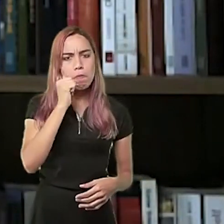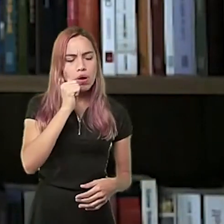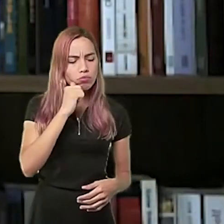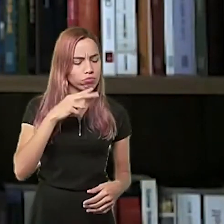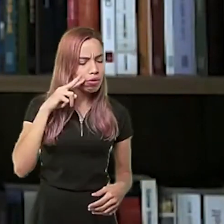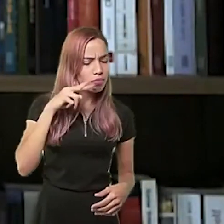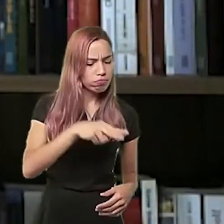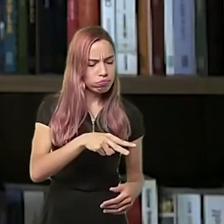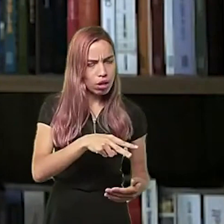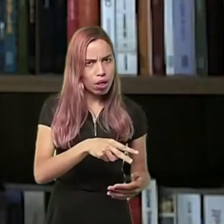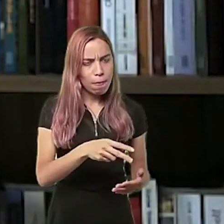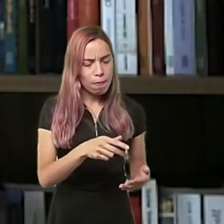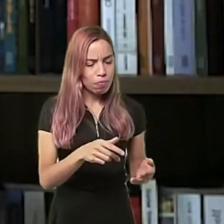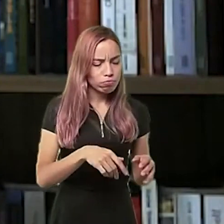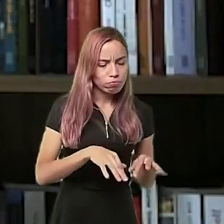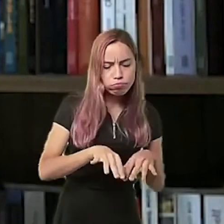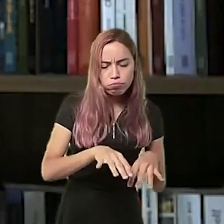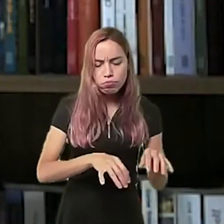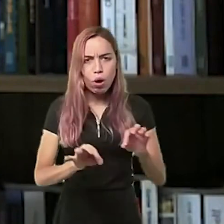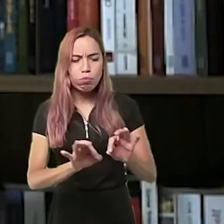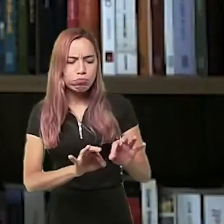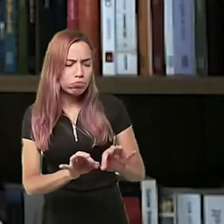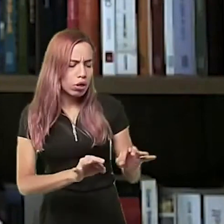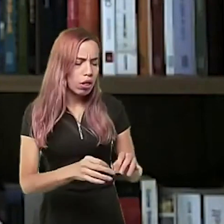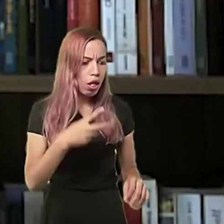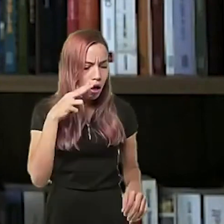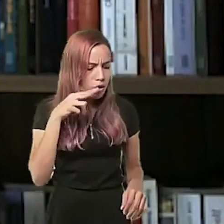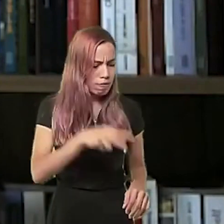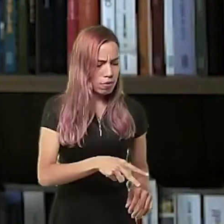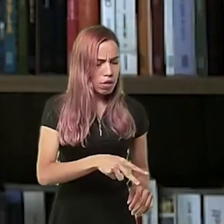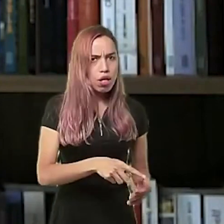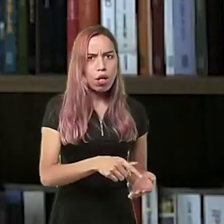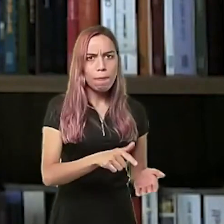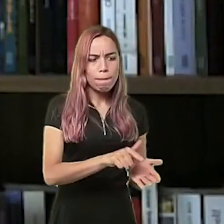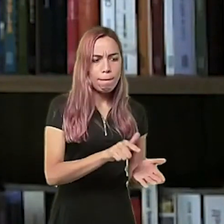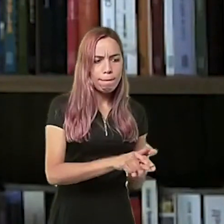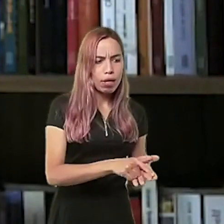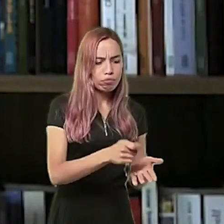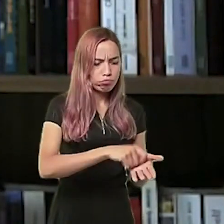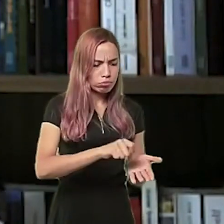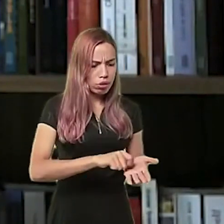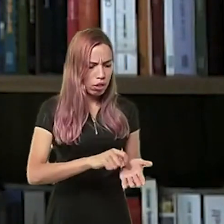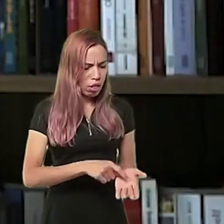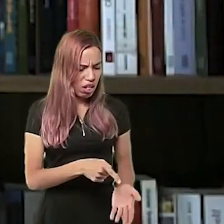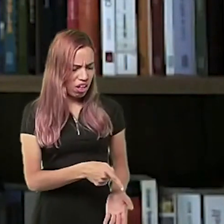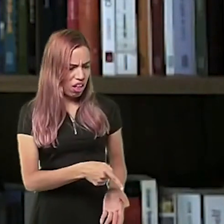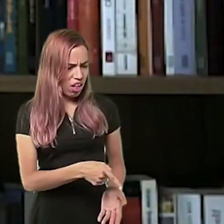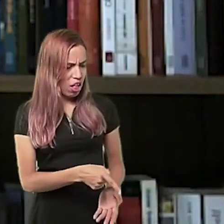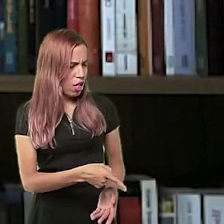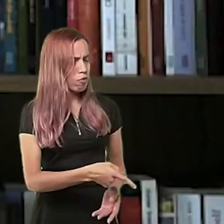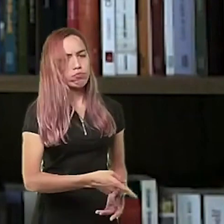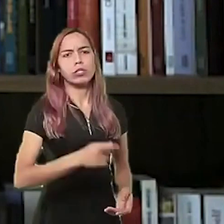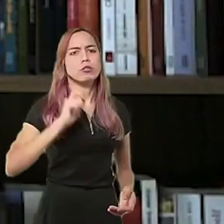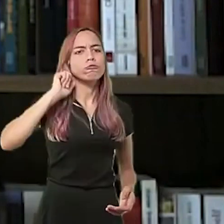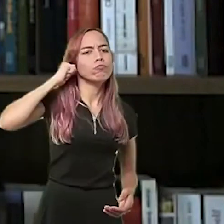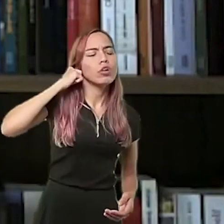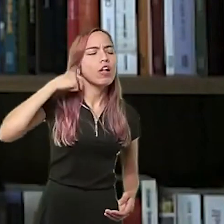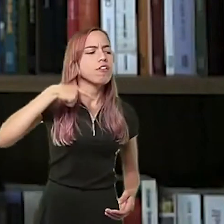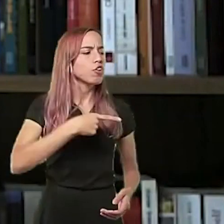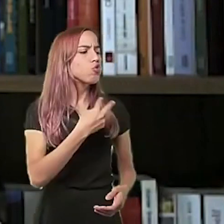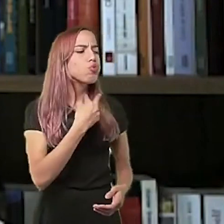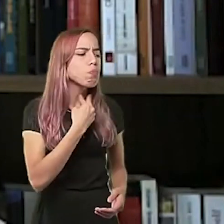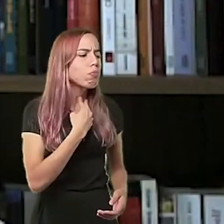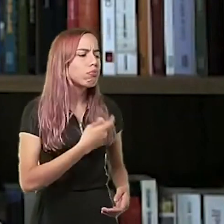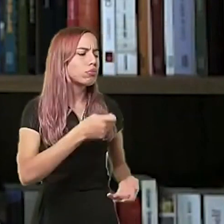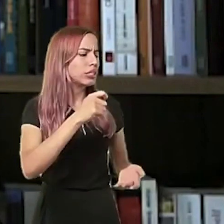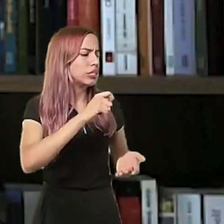assim, que ela achava perda de tempo, né? Ela dizia, você deveria estar estudando, estar escrevendo essas bobagens, não sei o